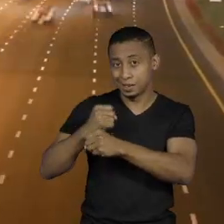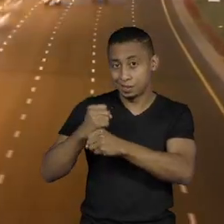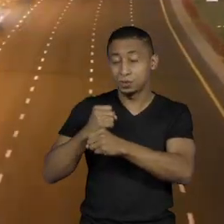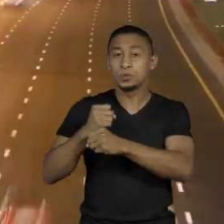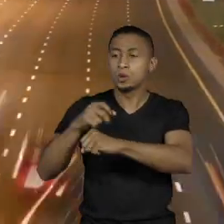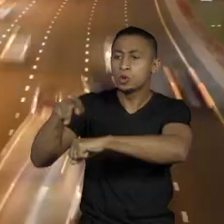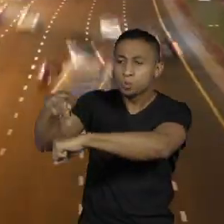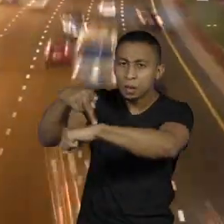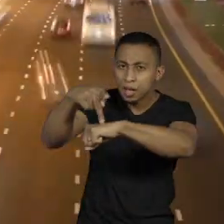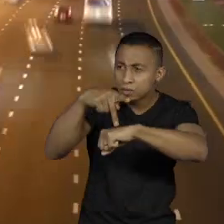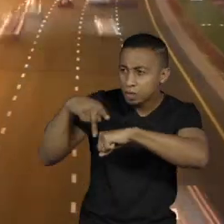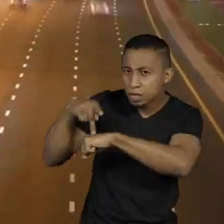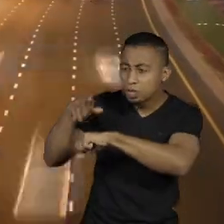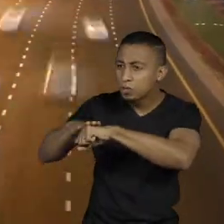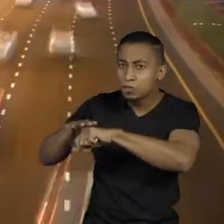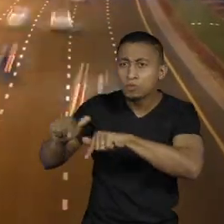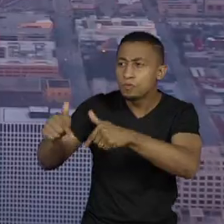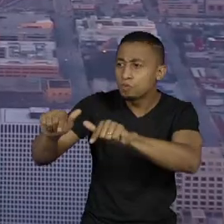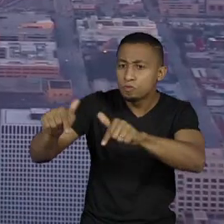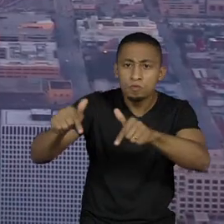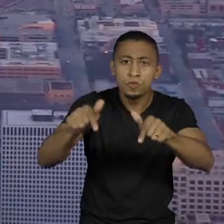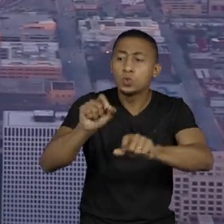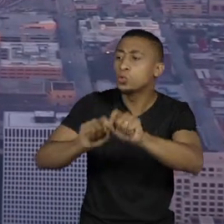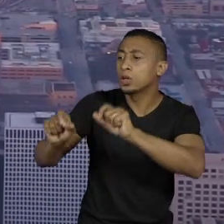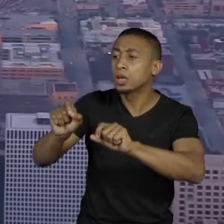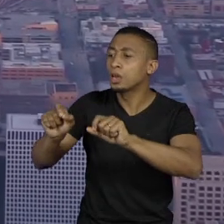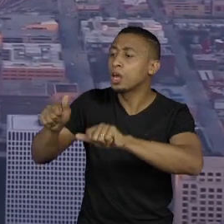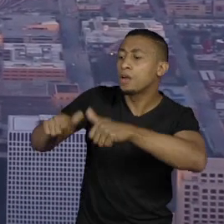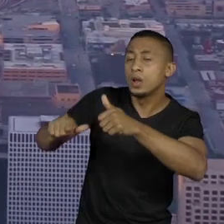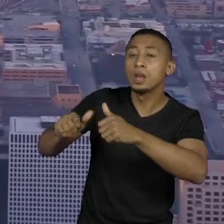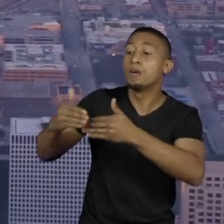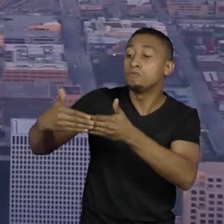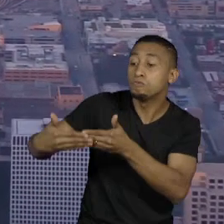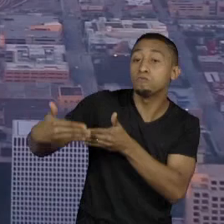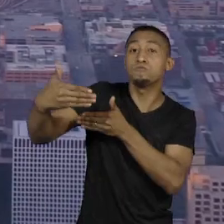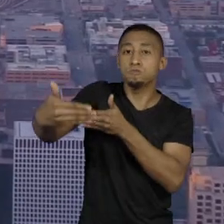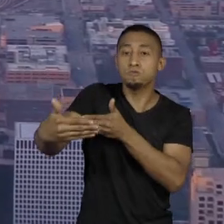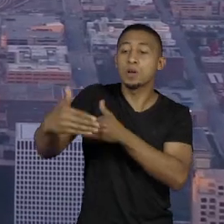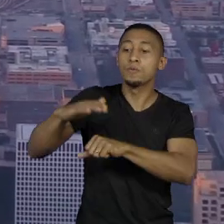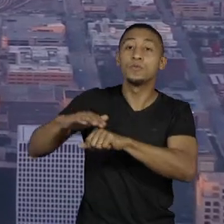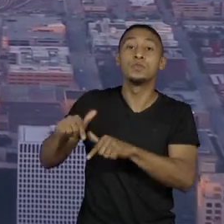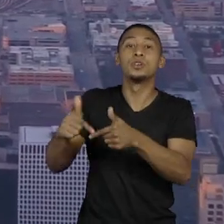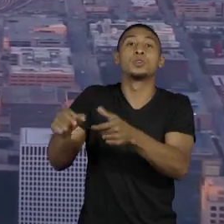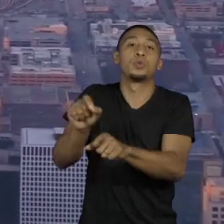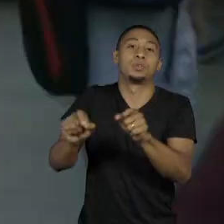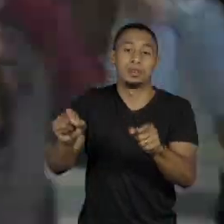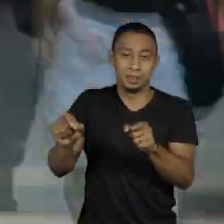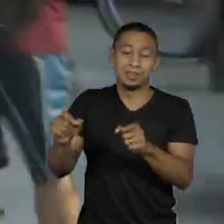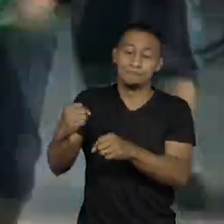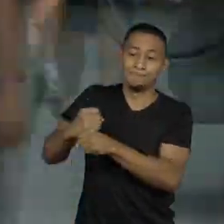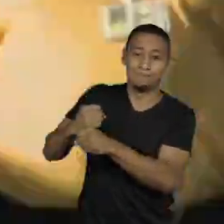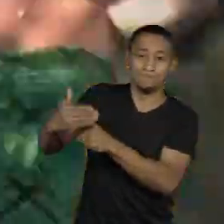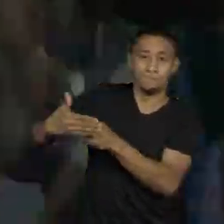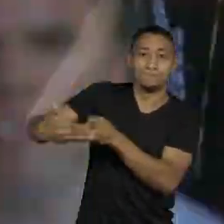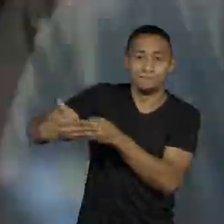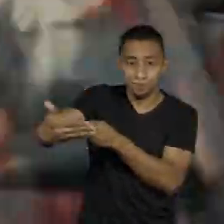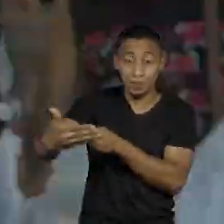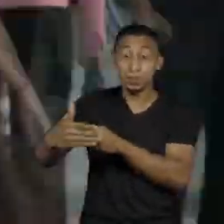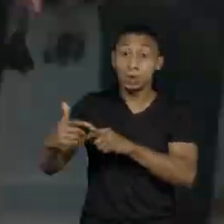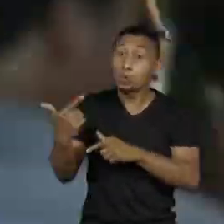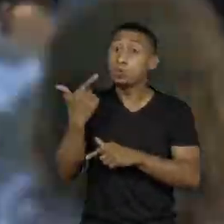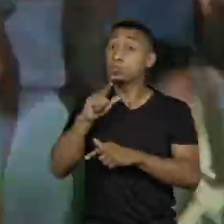pelos países nos últimos 10 anos e o que precisa ser feito pelos líderes nos próximos anos para a gente